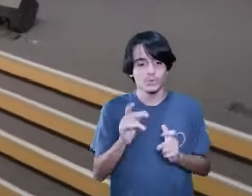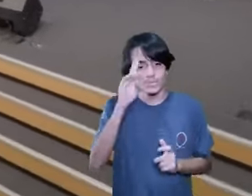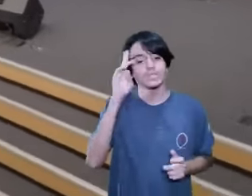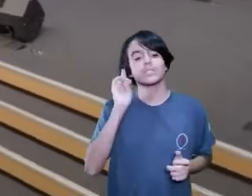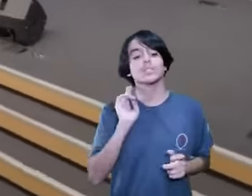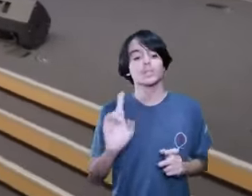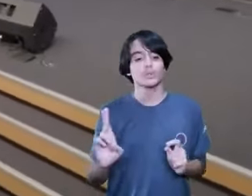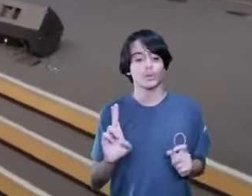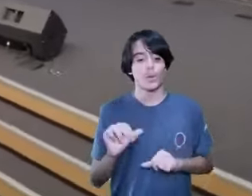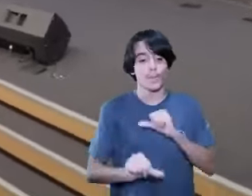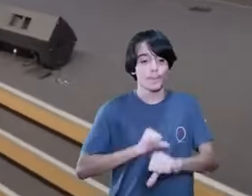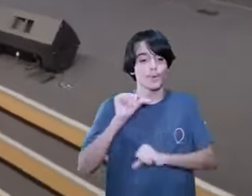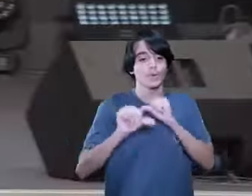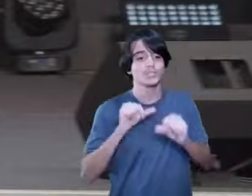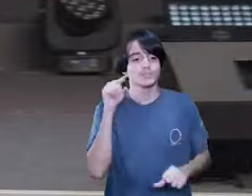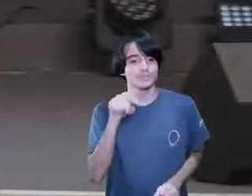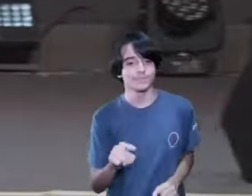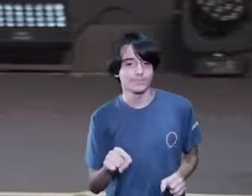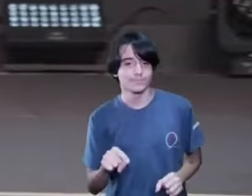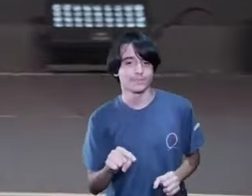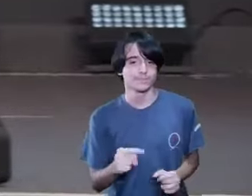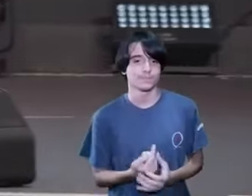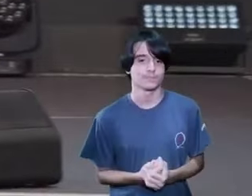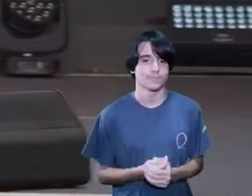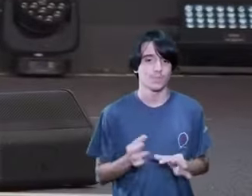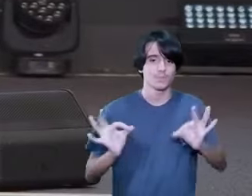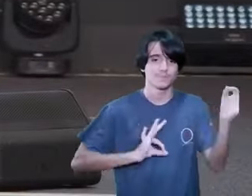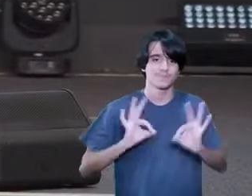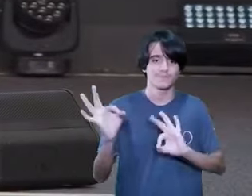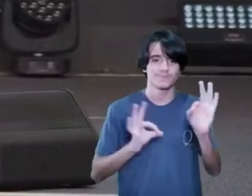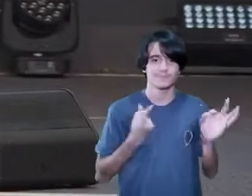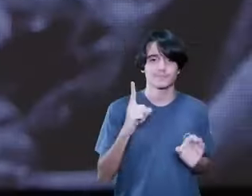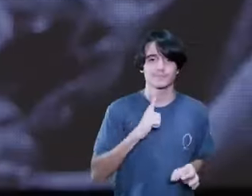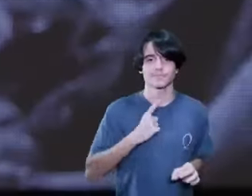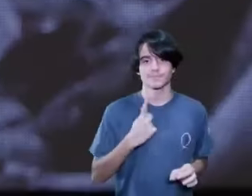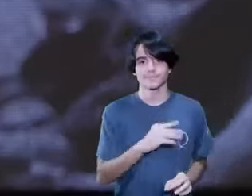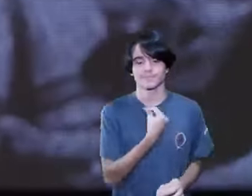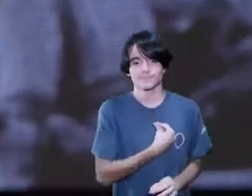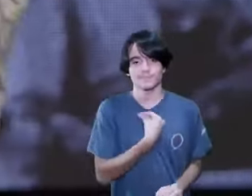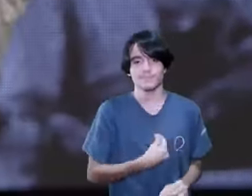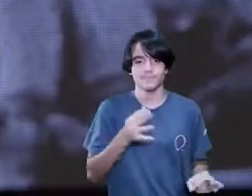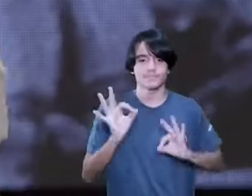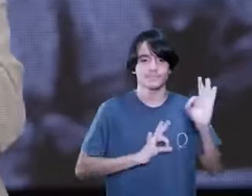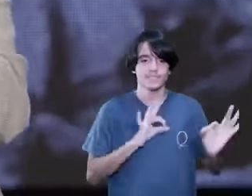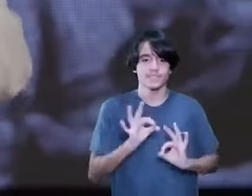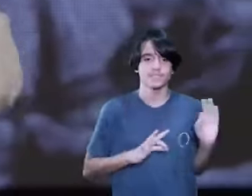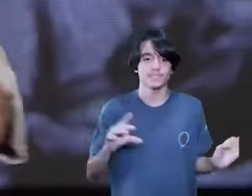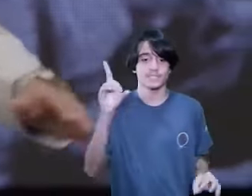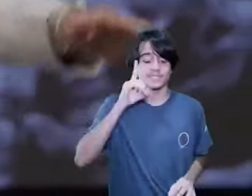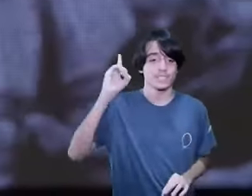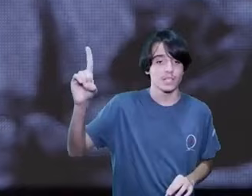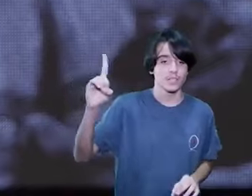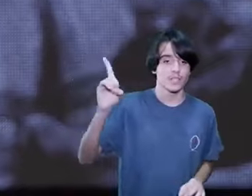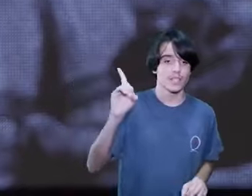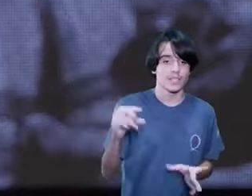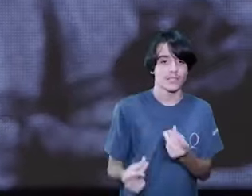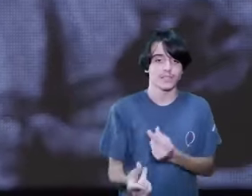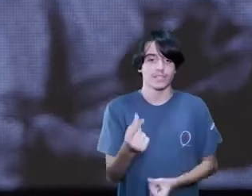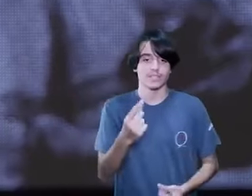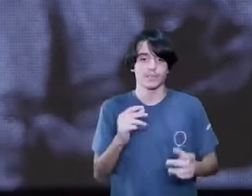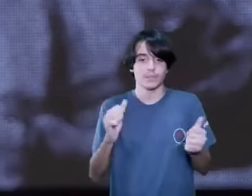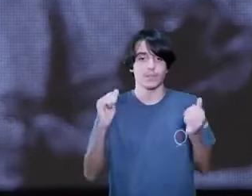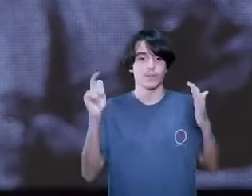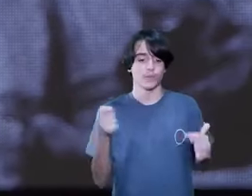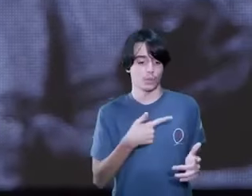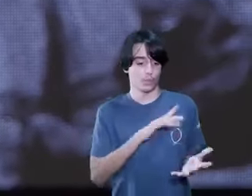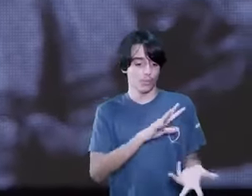desnuda diante de você as propostas que Ele tem para a tua vida. E a proposta de Deus é infinitamente maior que a